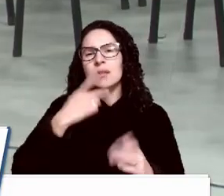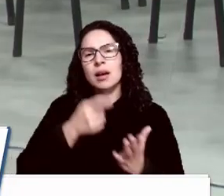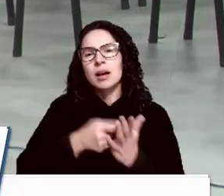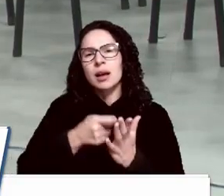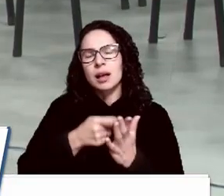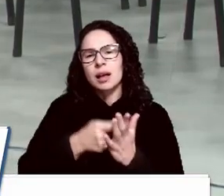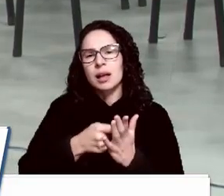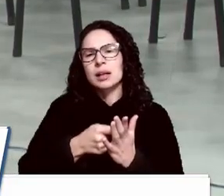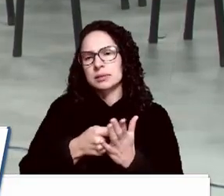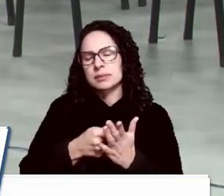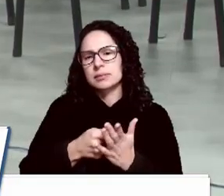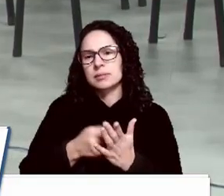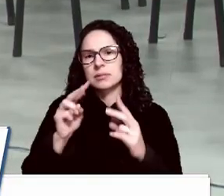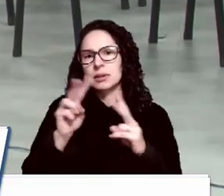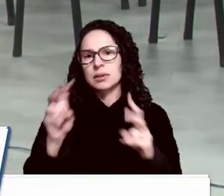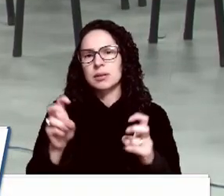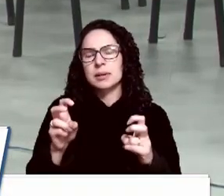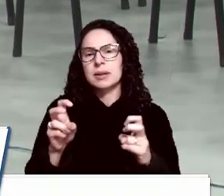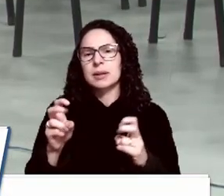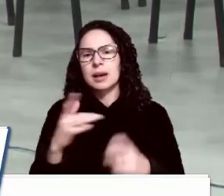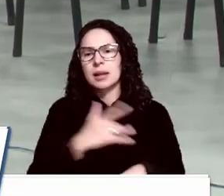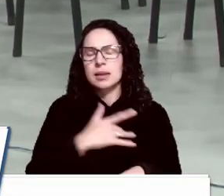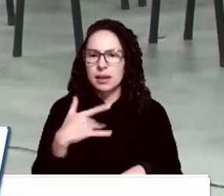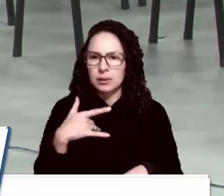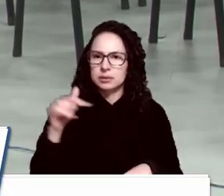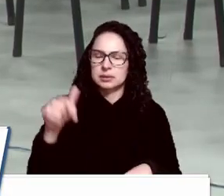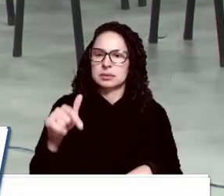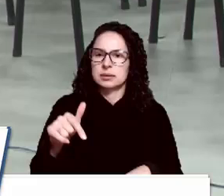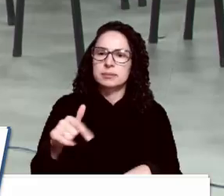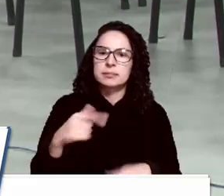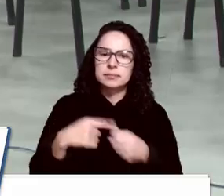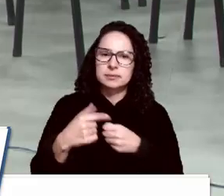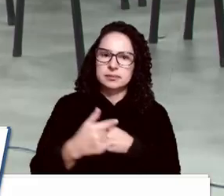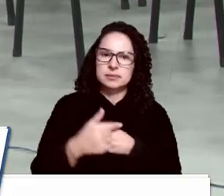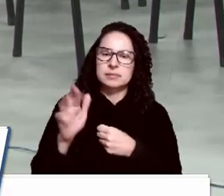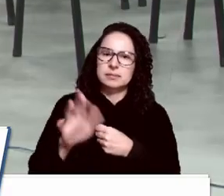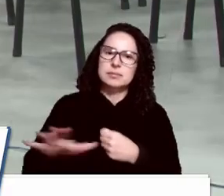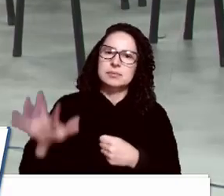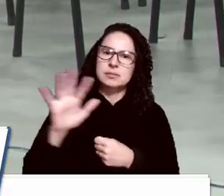têm falado muito sobre a saúde aqui da nossa cidade, da nossa região.